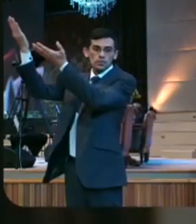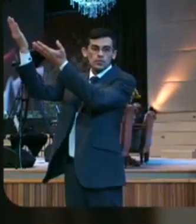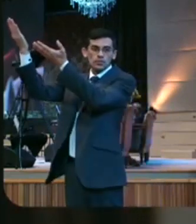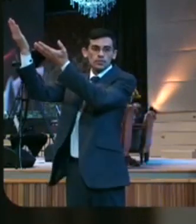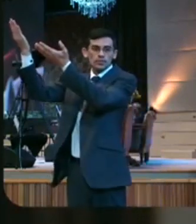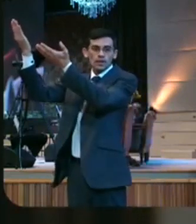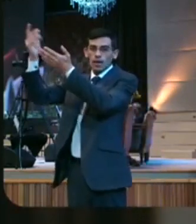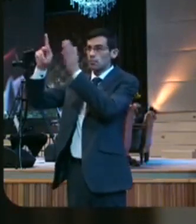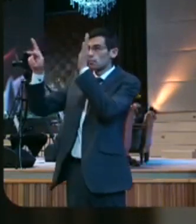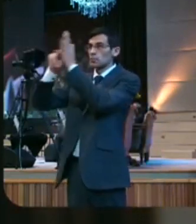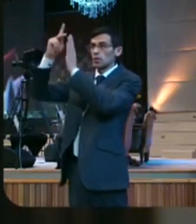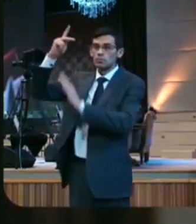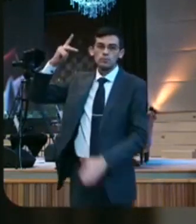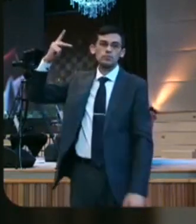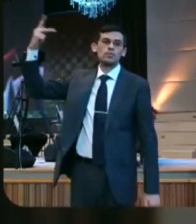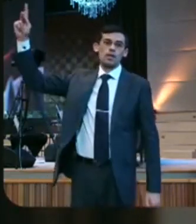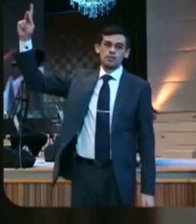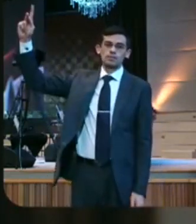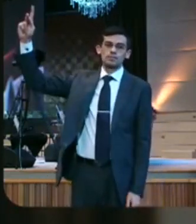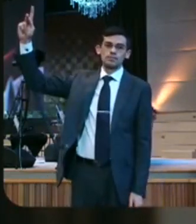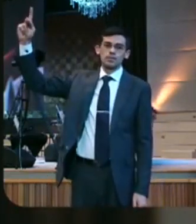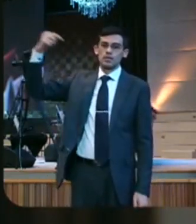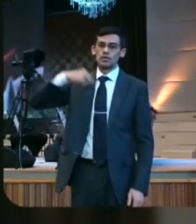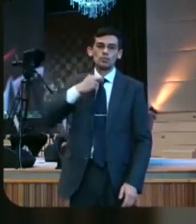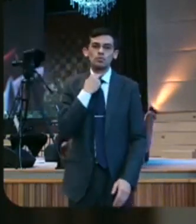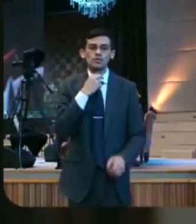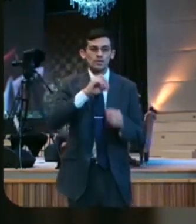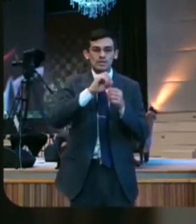com aquilo que não é meu.